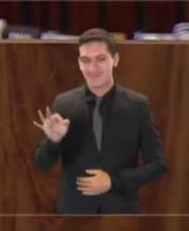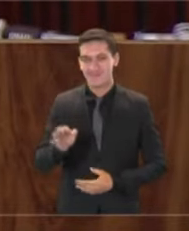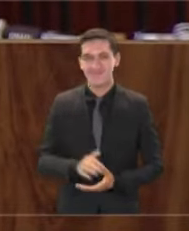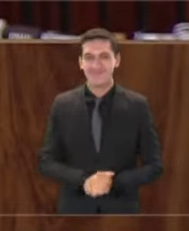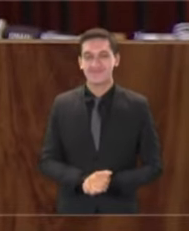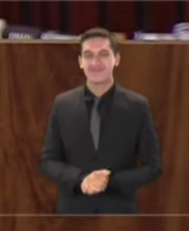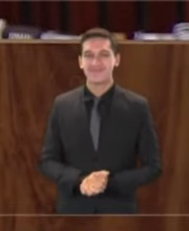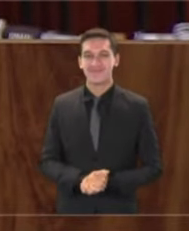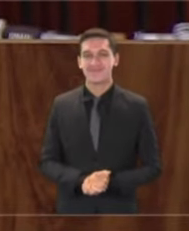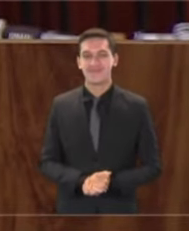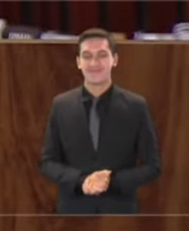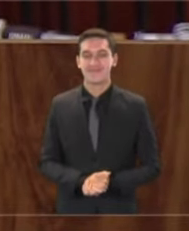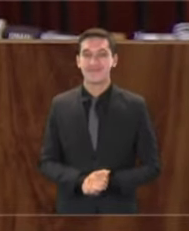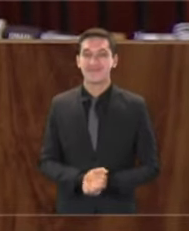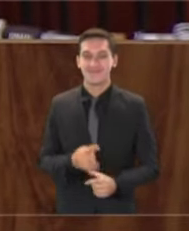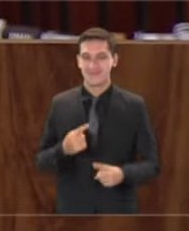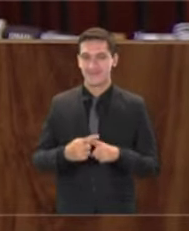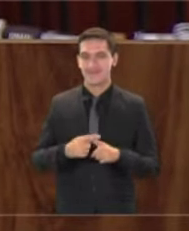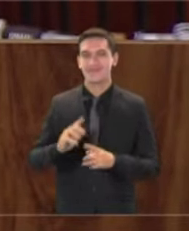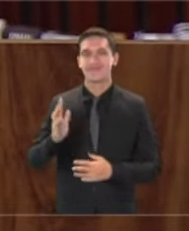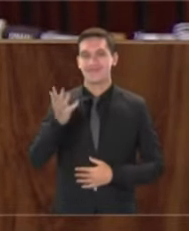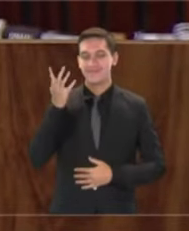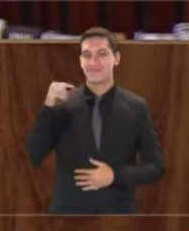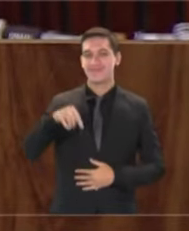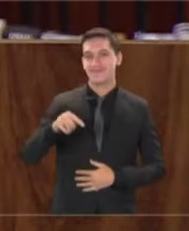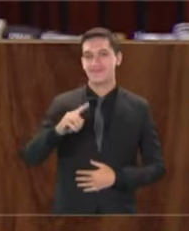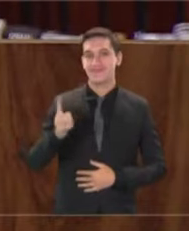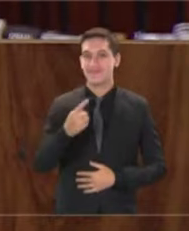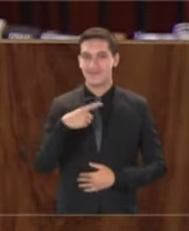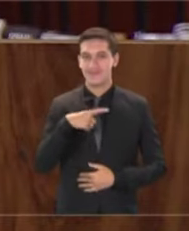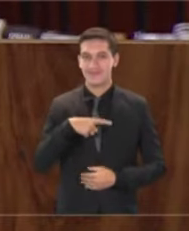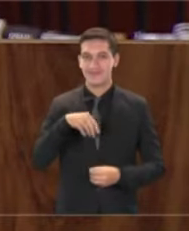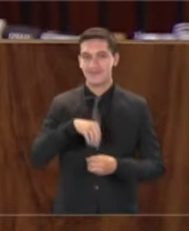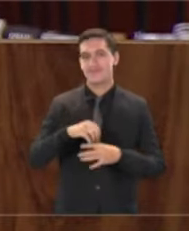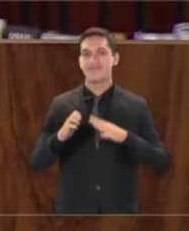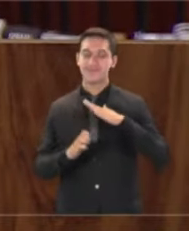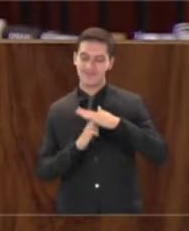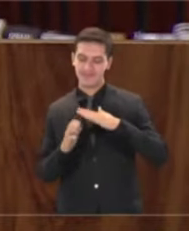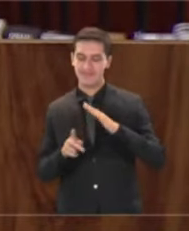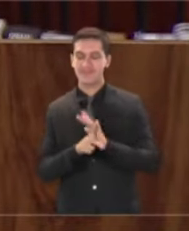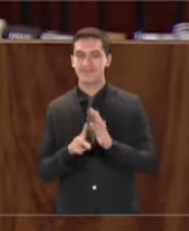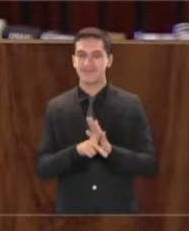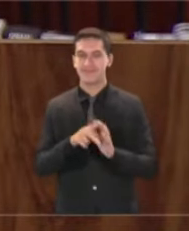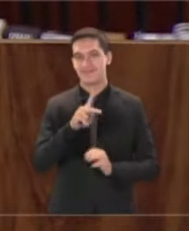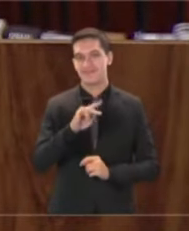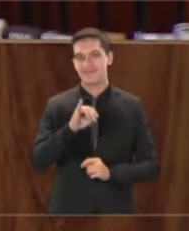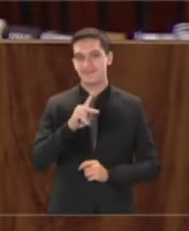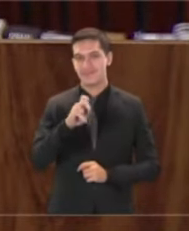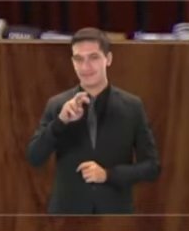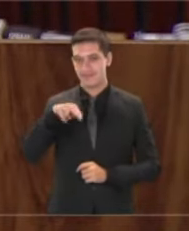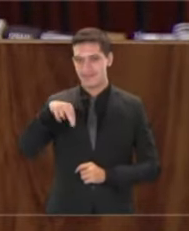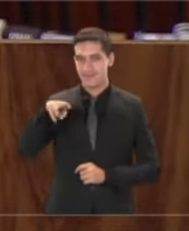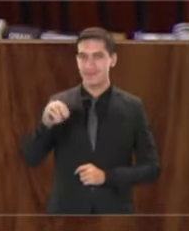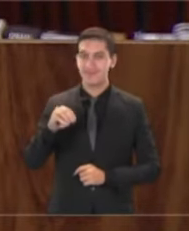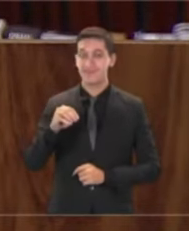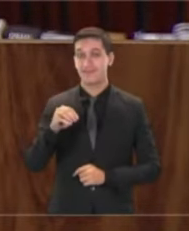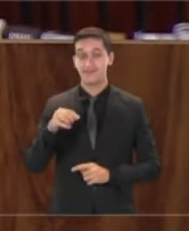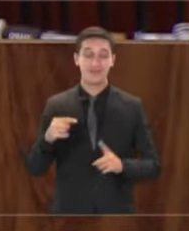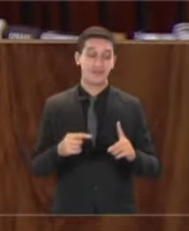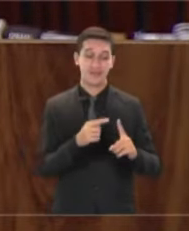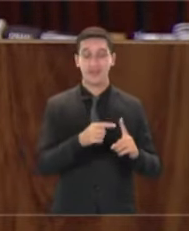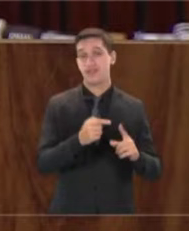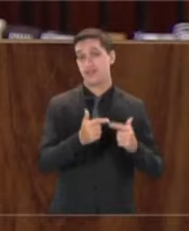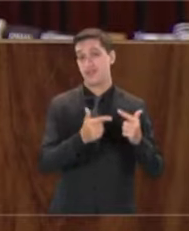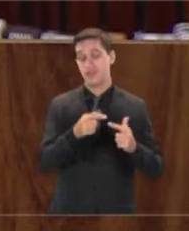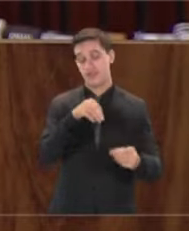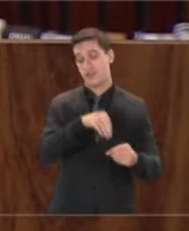mesmo. Na prática, que nós temos na empresa em que ele, Piperno, trabalha, uma censura imposta que eles mentem, que